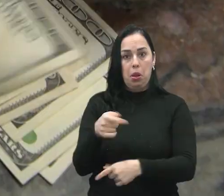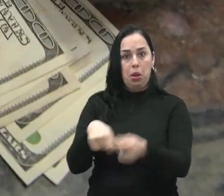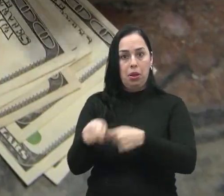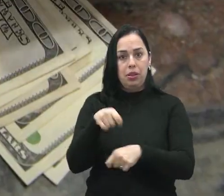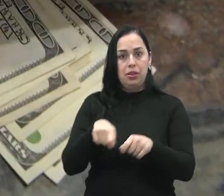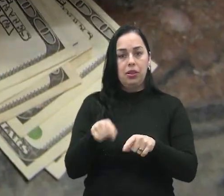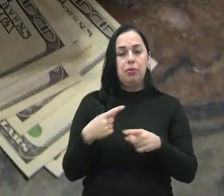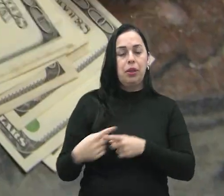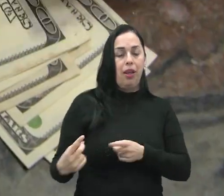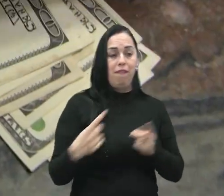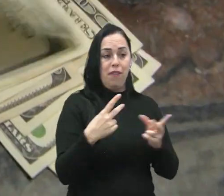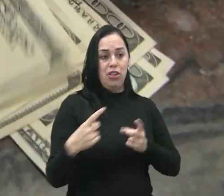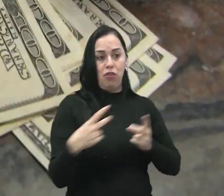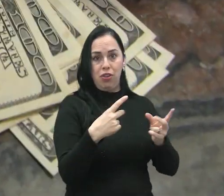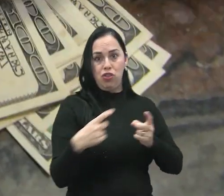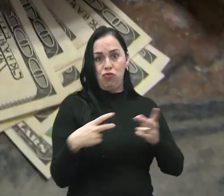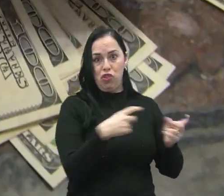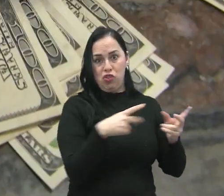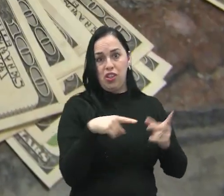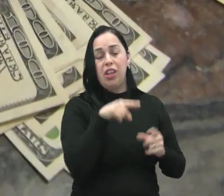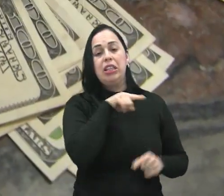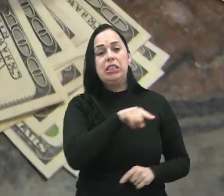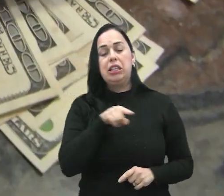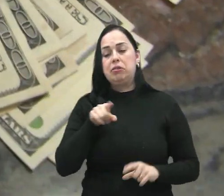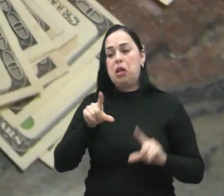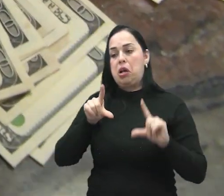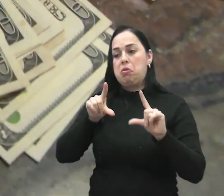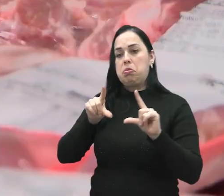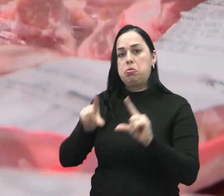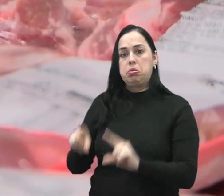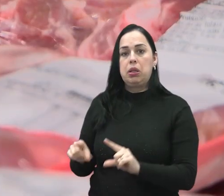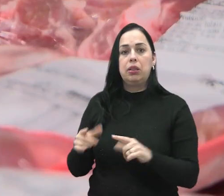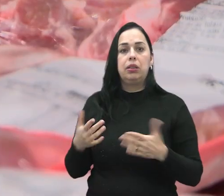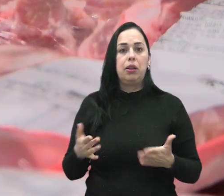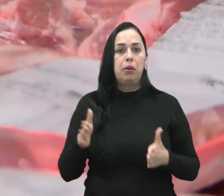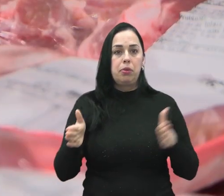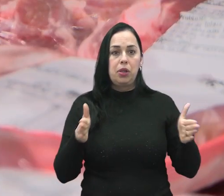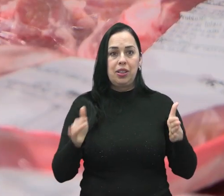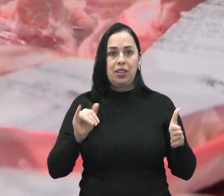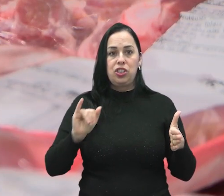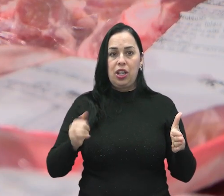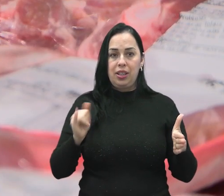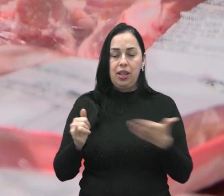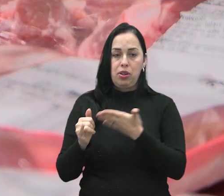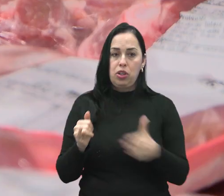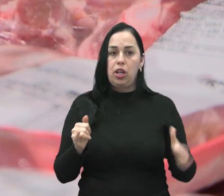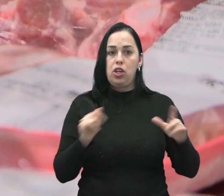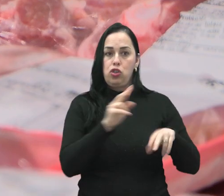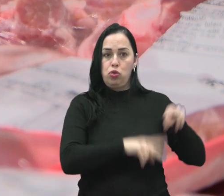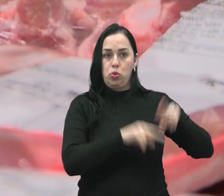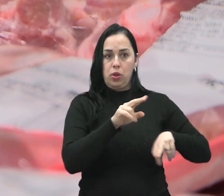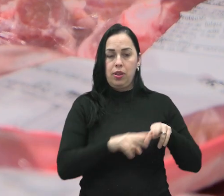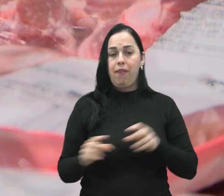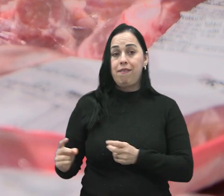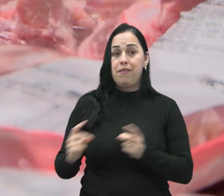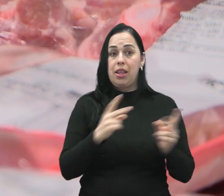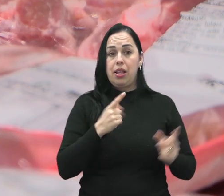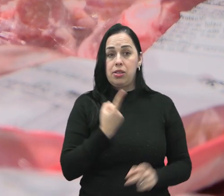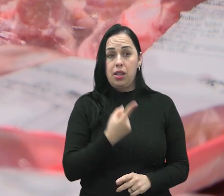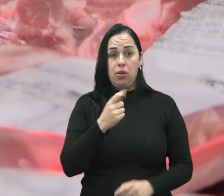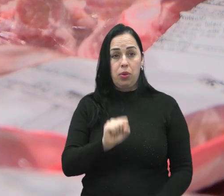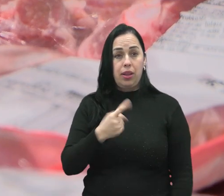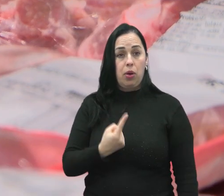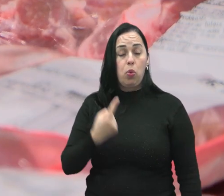a venda para os Estados Unidos, deve diminuir. Entre janeiro e junho deste ano, foram exportados mais